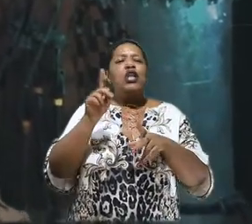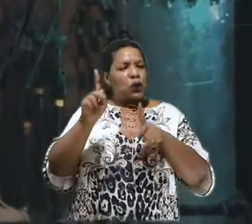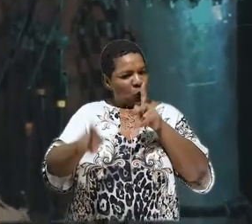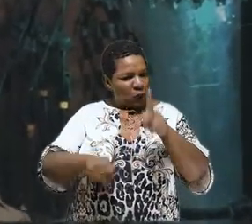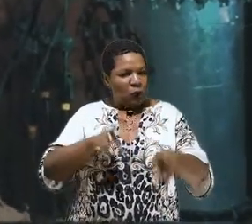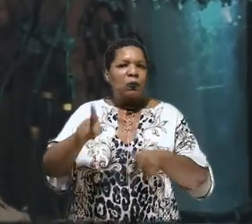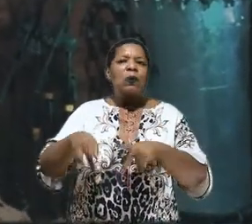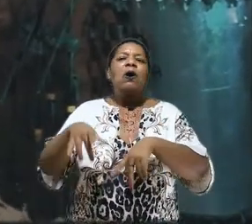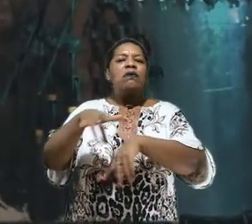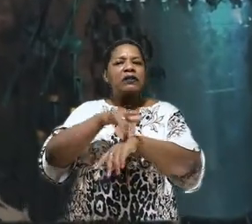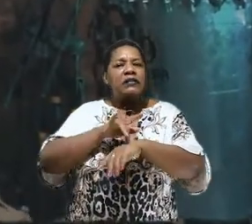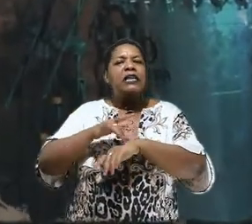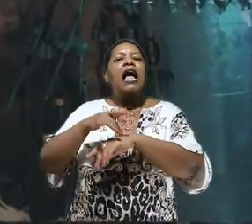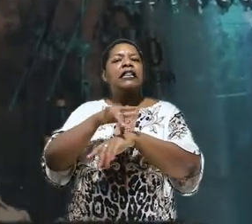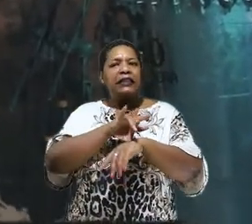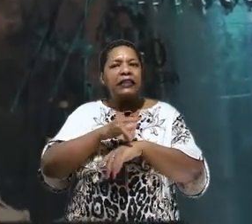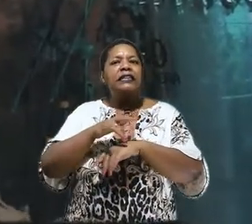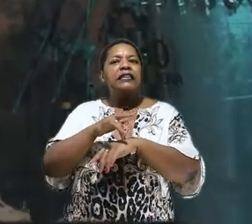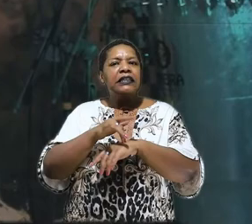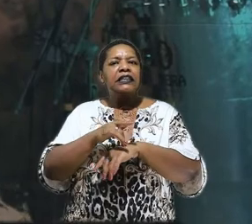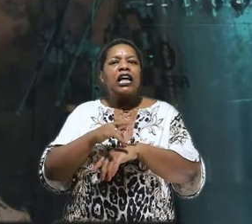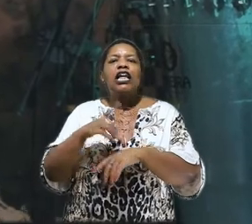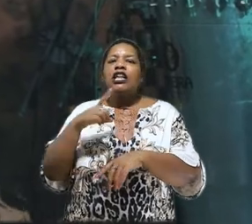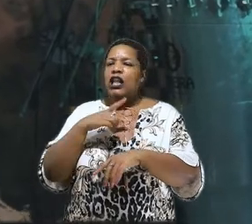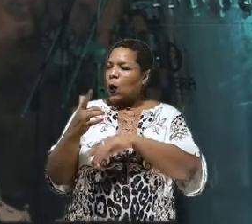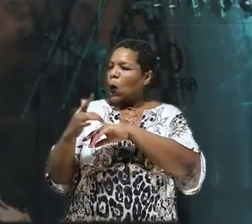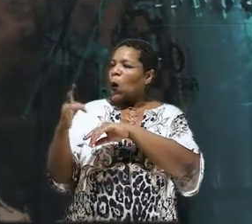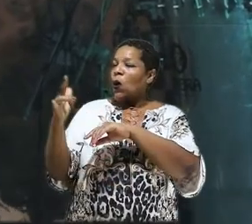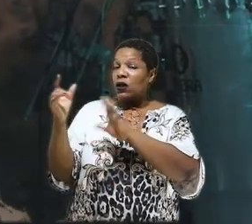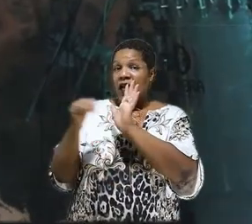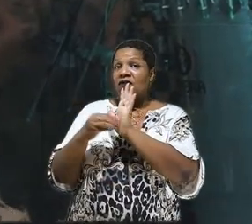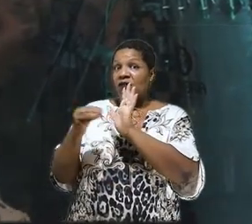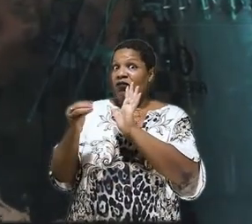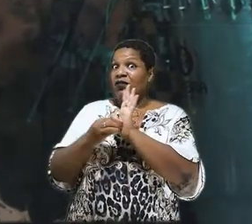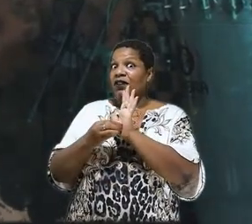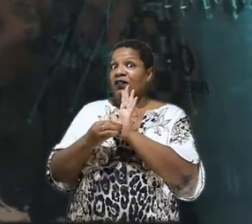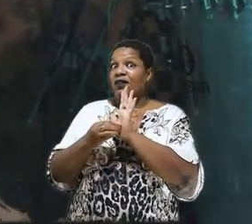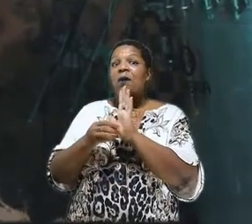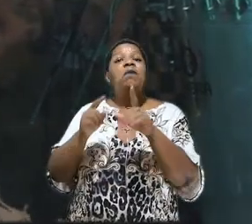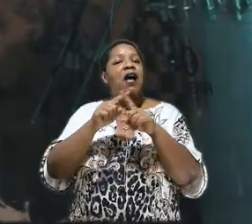dançando o grupo me faltar